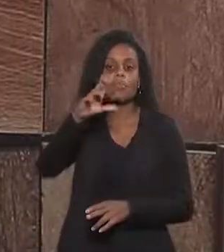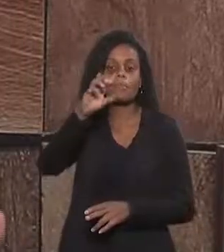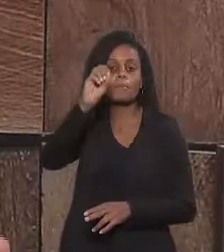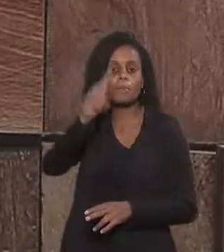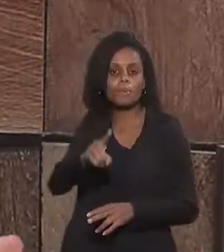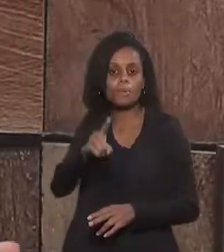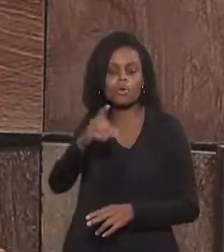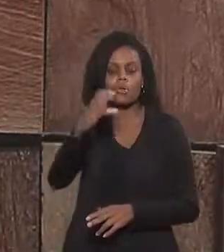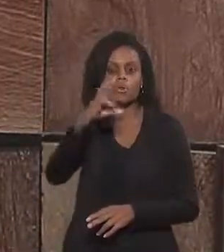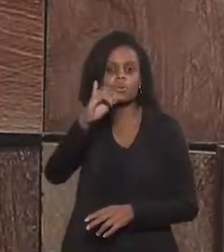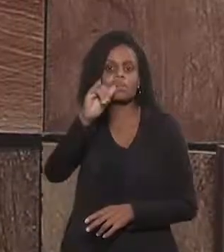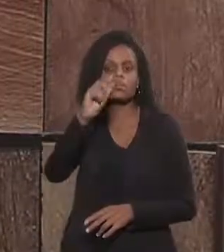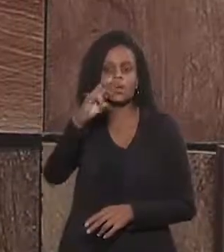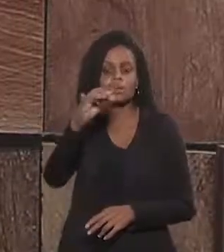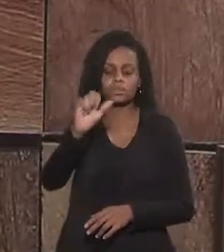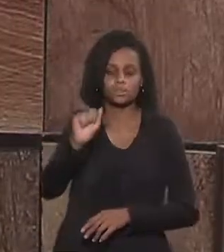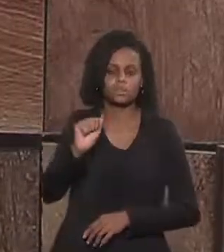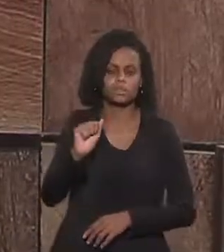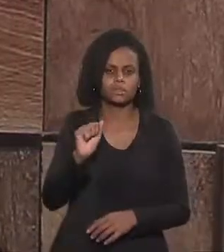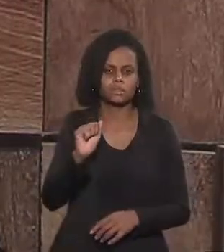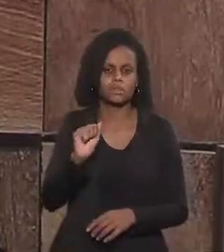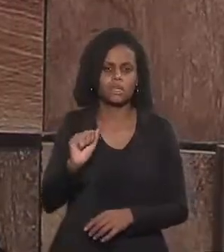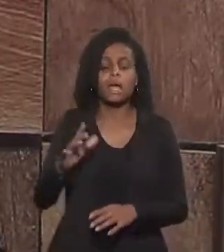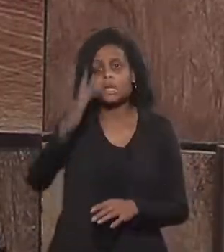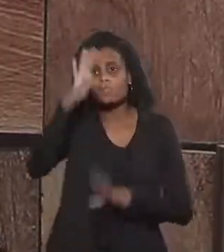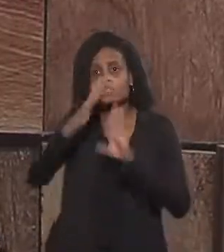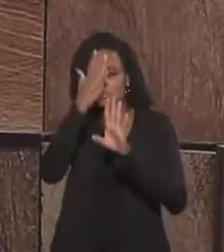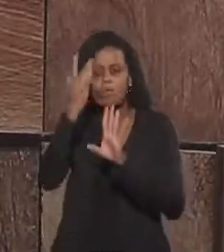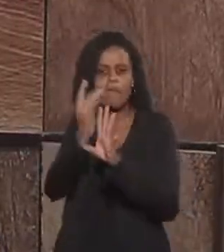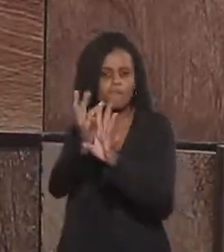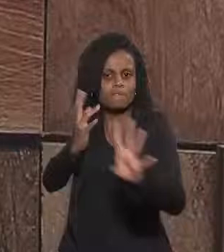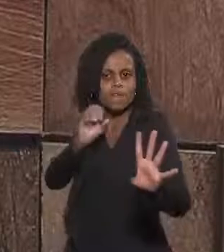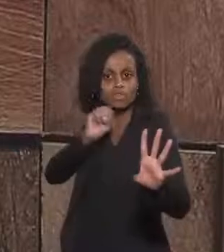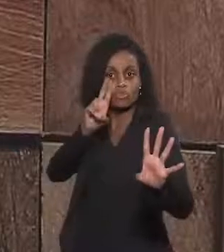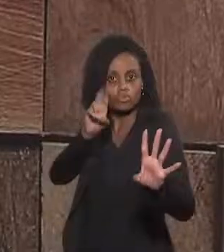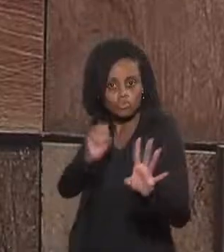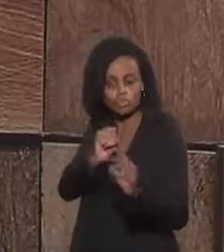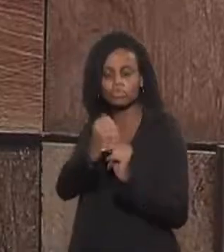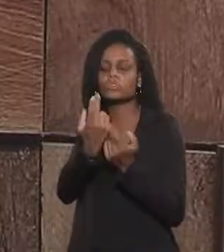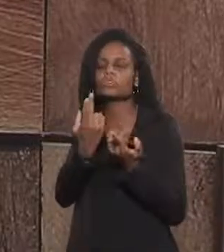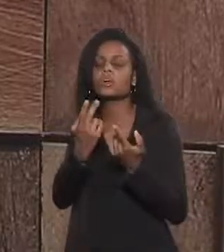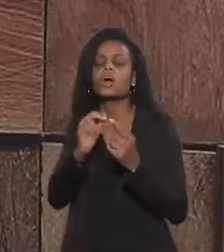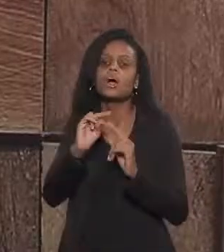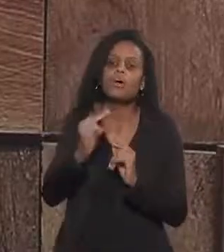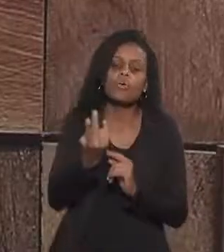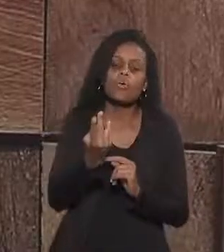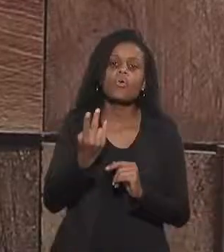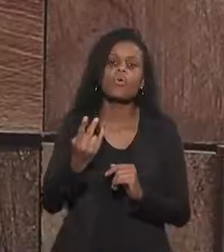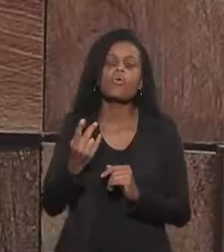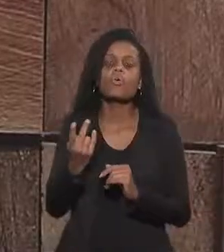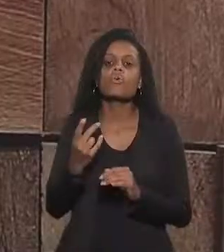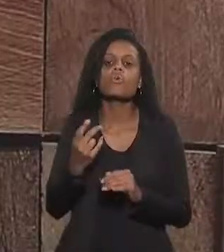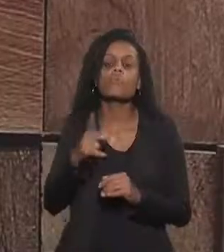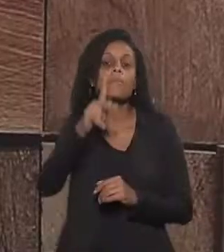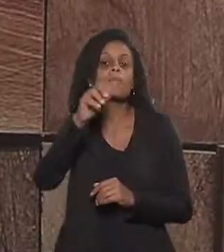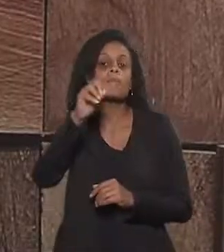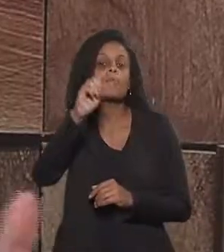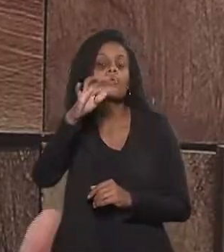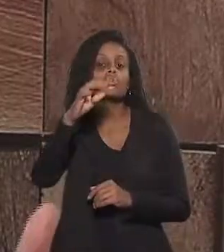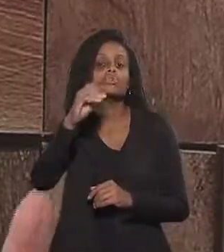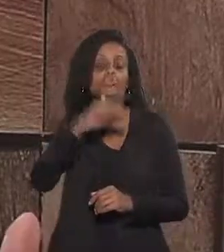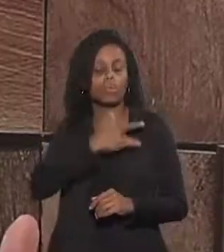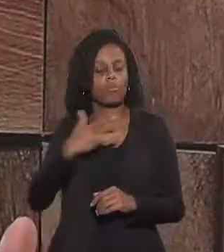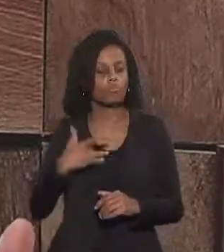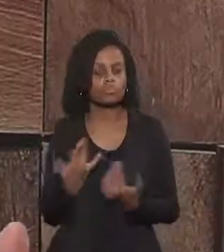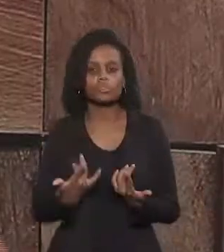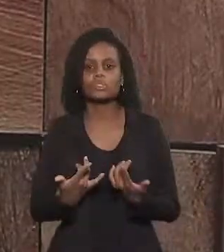chega de urgência e não estava, a gente manda entrar na fila, mas não pode chegar... lá no projeto, onde faz consulta, eletro, na